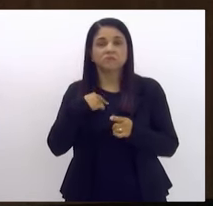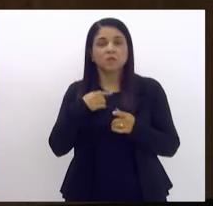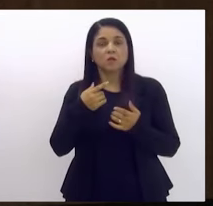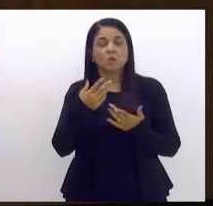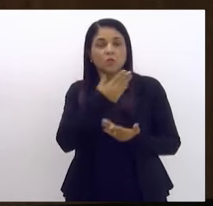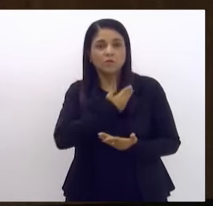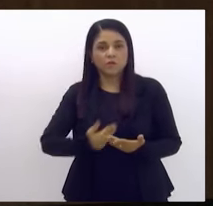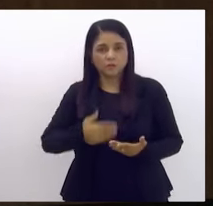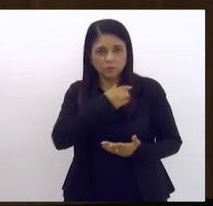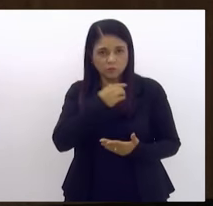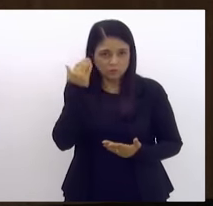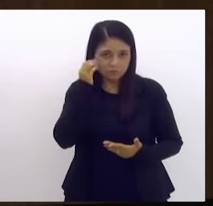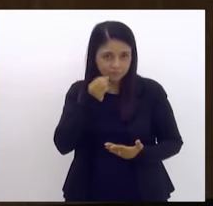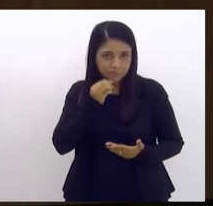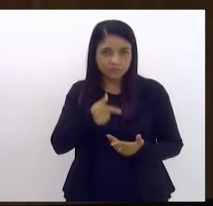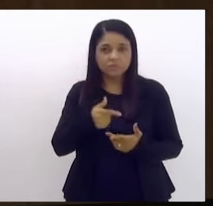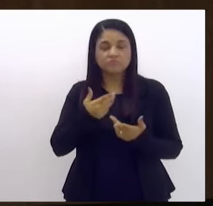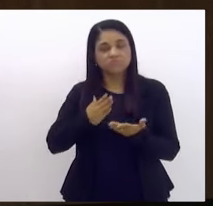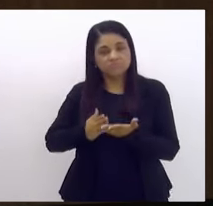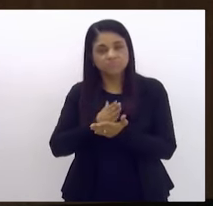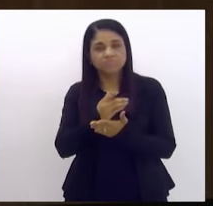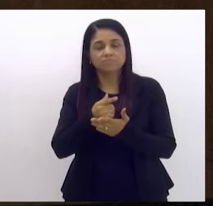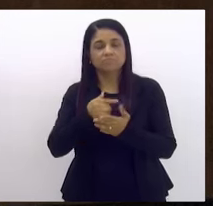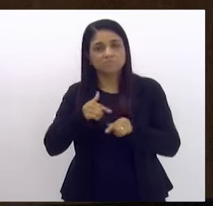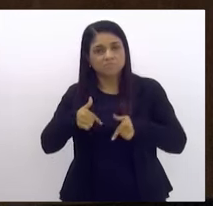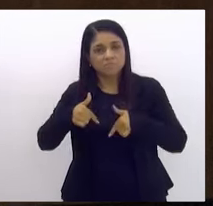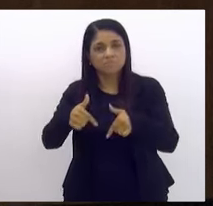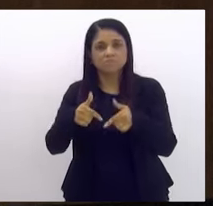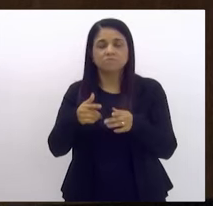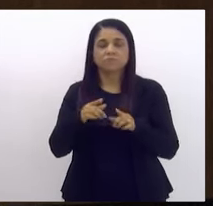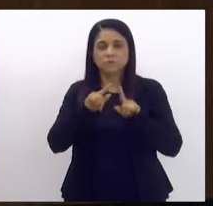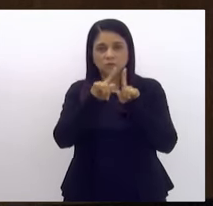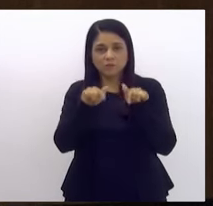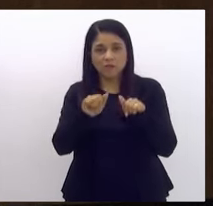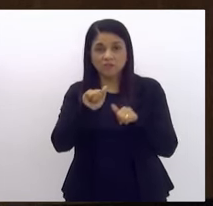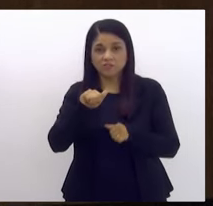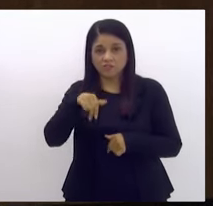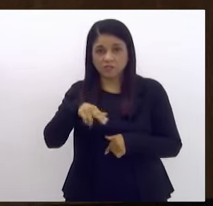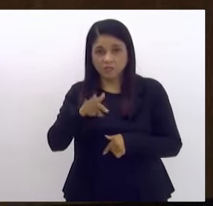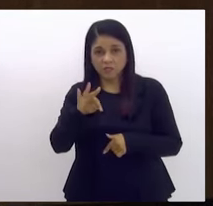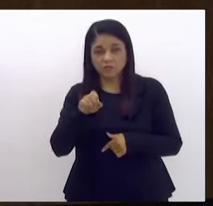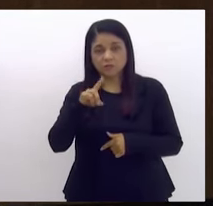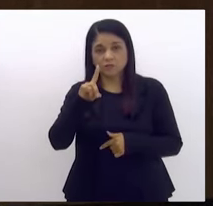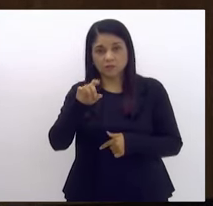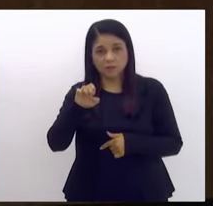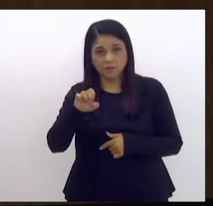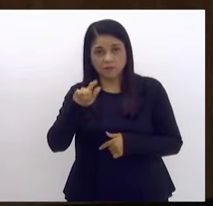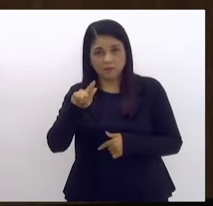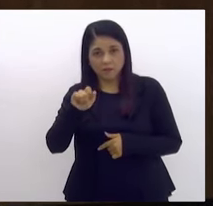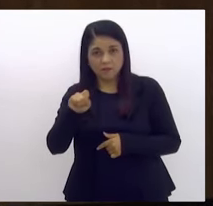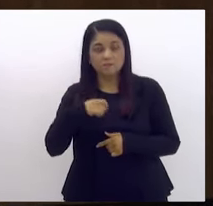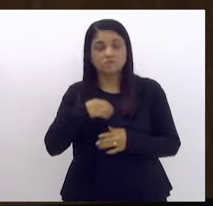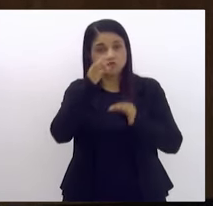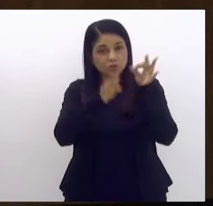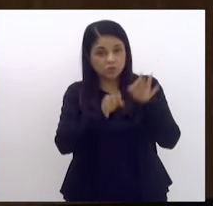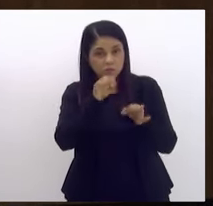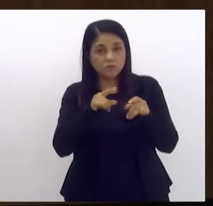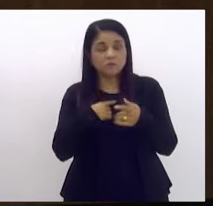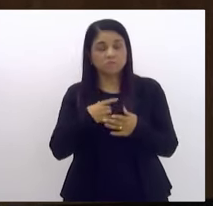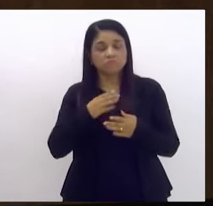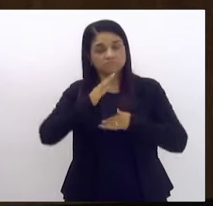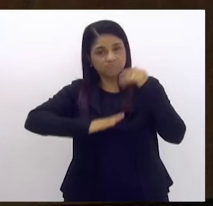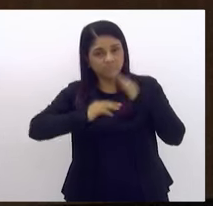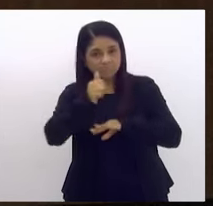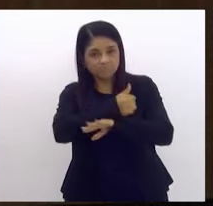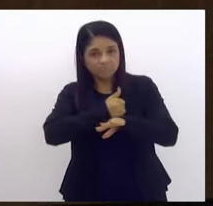prática essa parametrização salarial dos agentes de segurança socioeducativa do DEGASE, por ser questão de justiça e reconhecimento profissional da categoria,